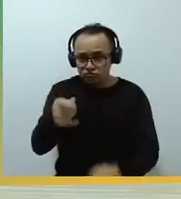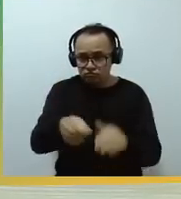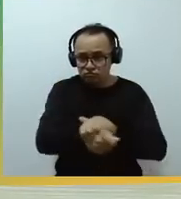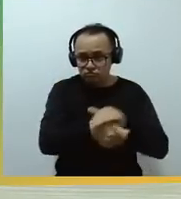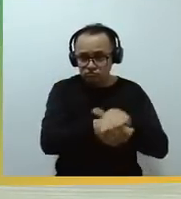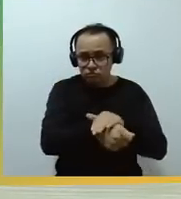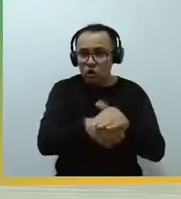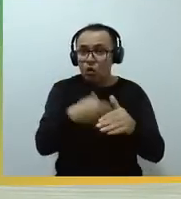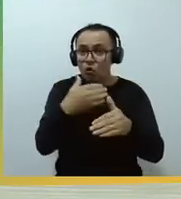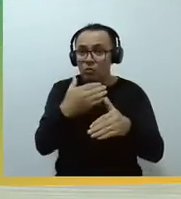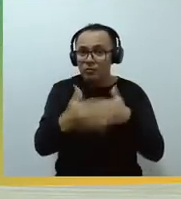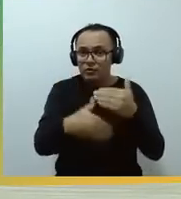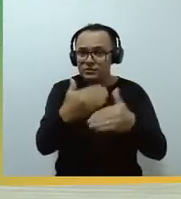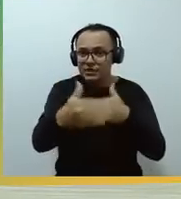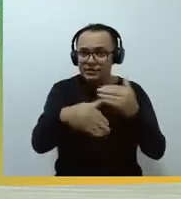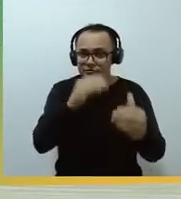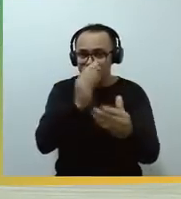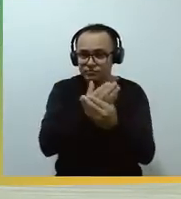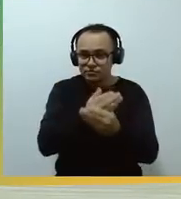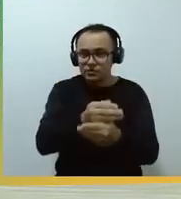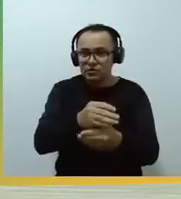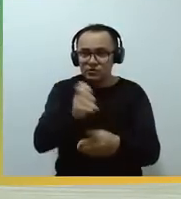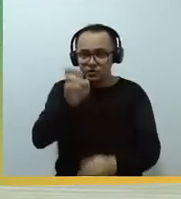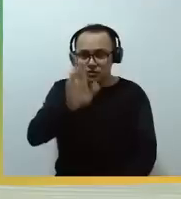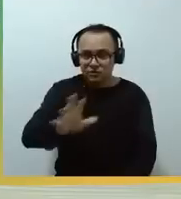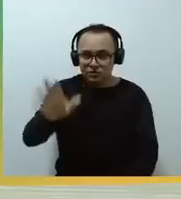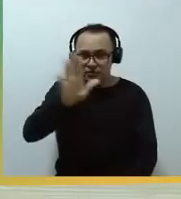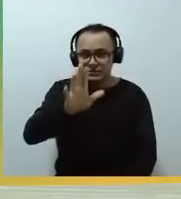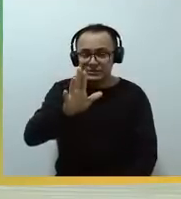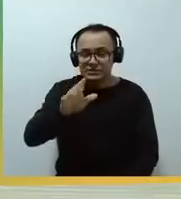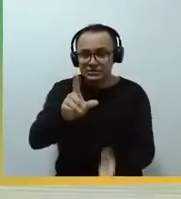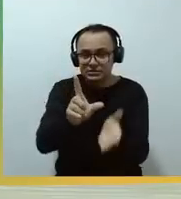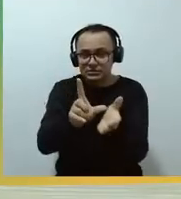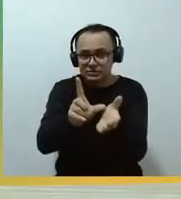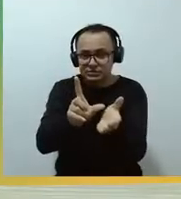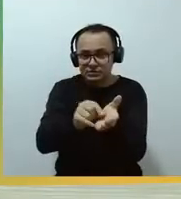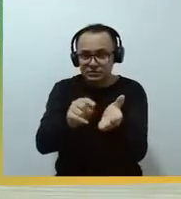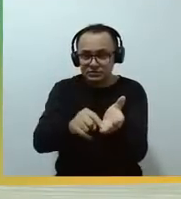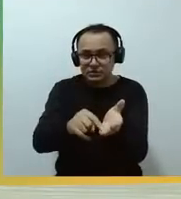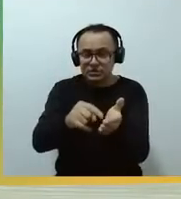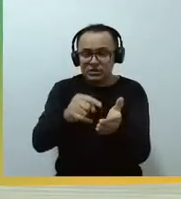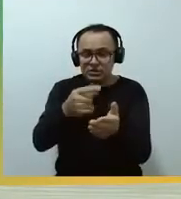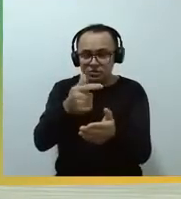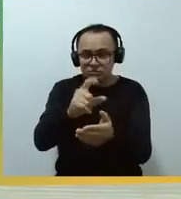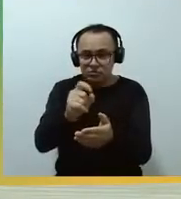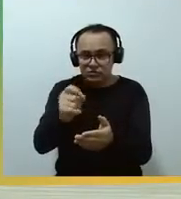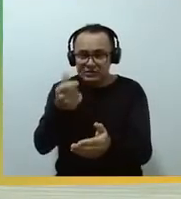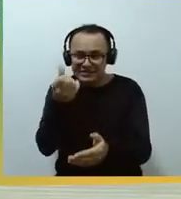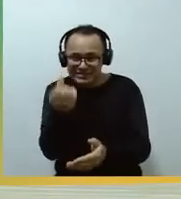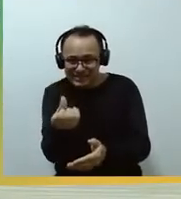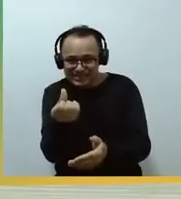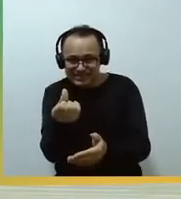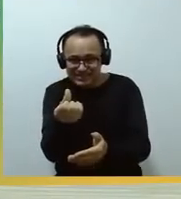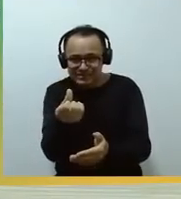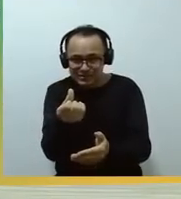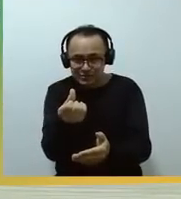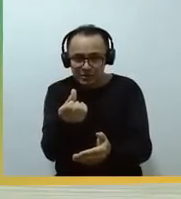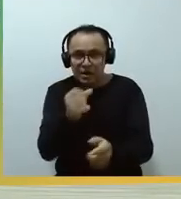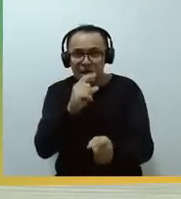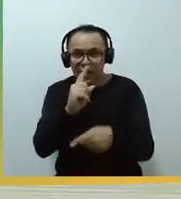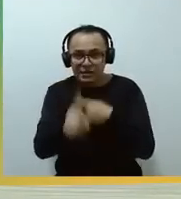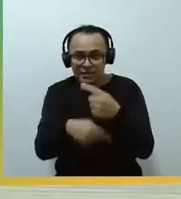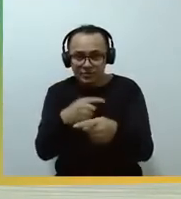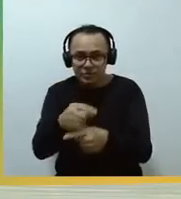hoje a cláusula que foi assinada no contrato de 2006 e que foi reassinada no contrato de 2013 com a Serrana, que acabou sendo a segunda colocada, ela